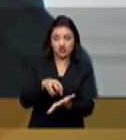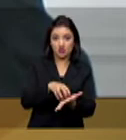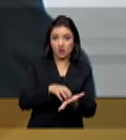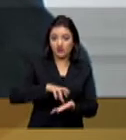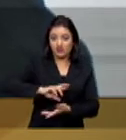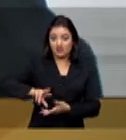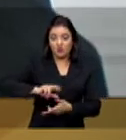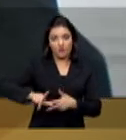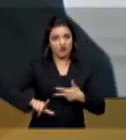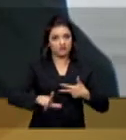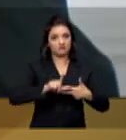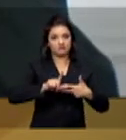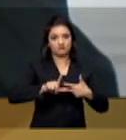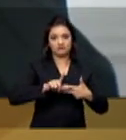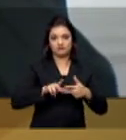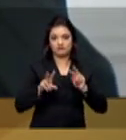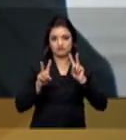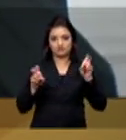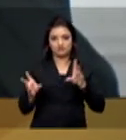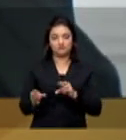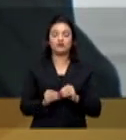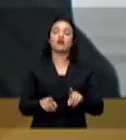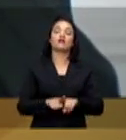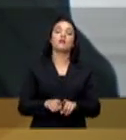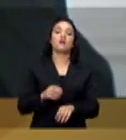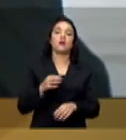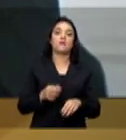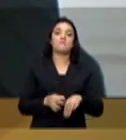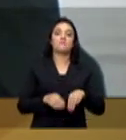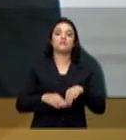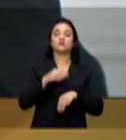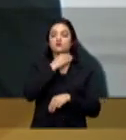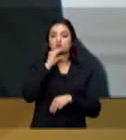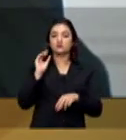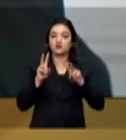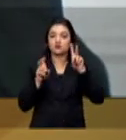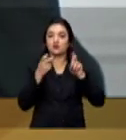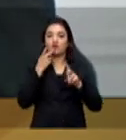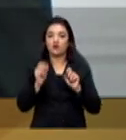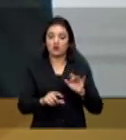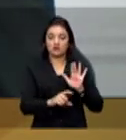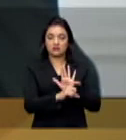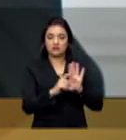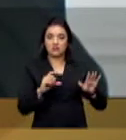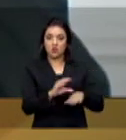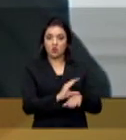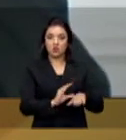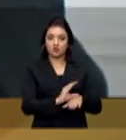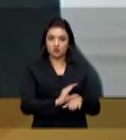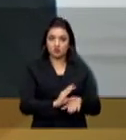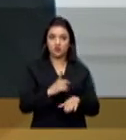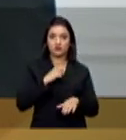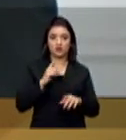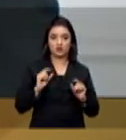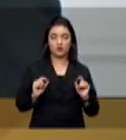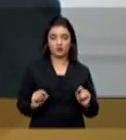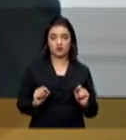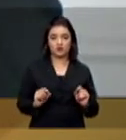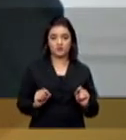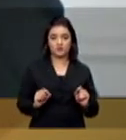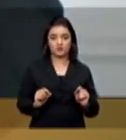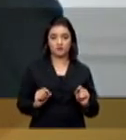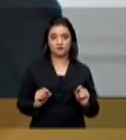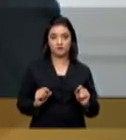legislativos. Ainda, ministro Celso de Mello, esta cláusula constitucional, por sua vez, projeta-se em uma